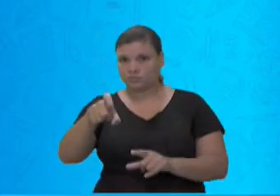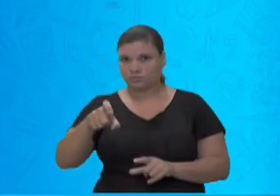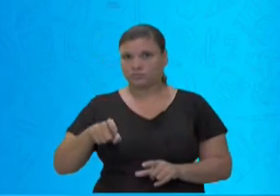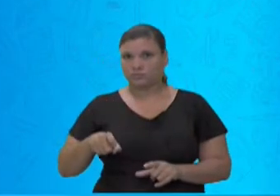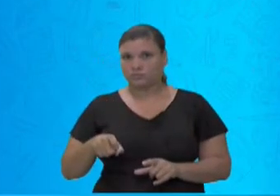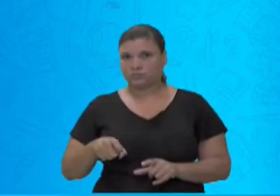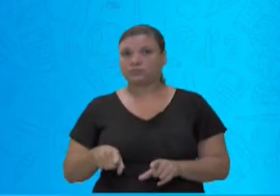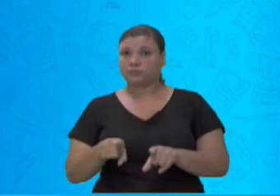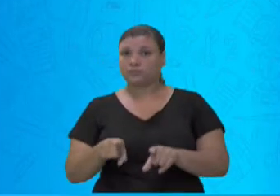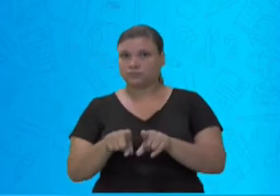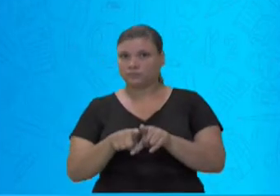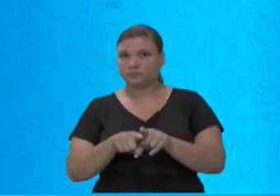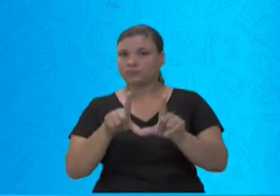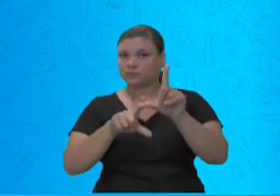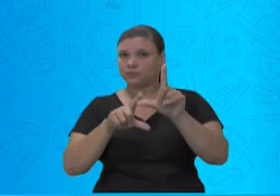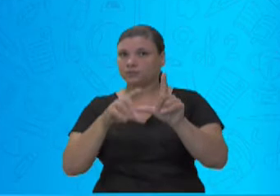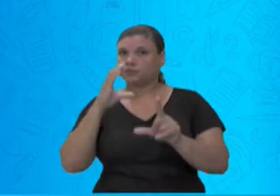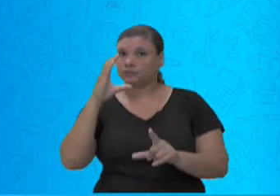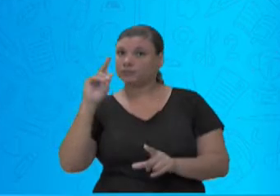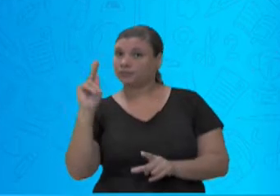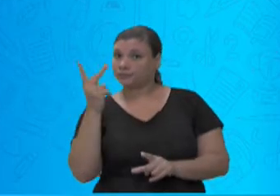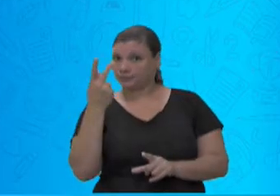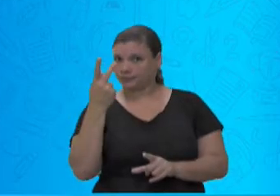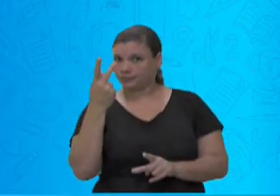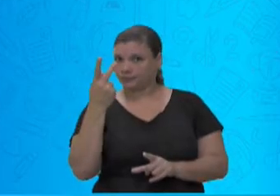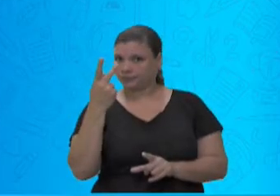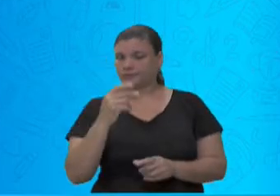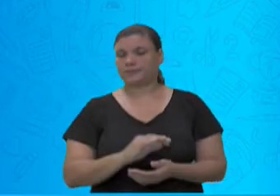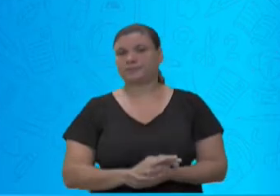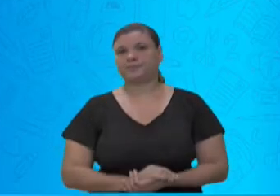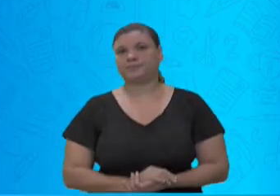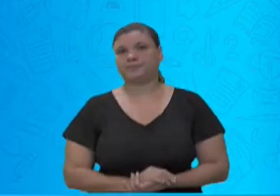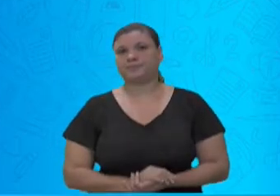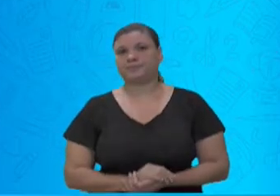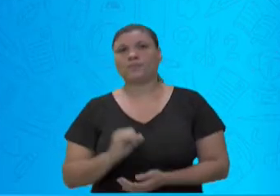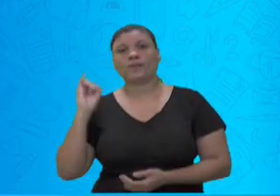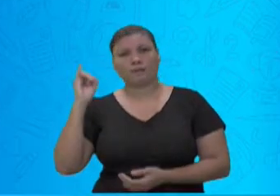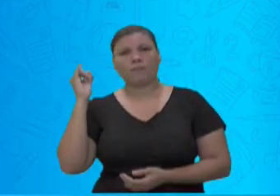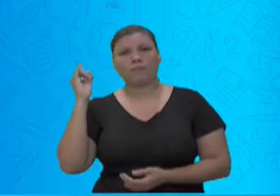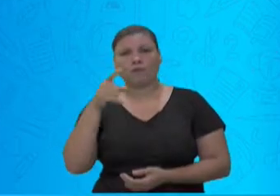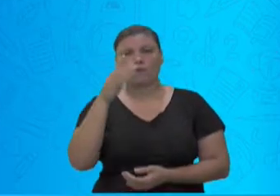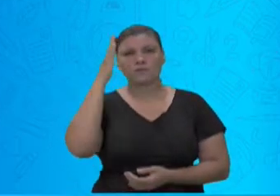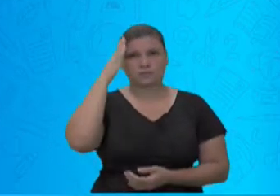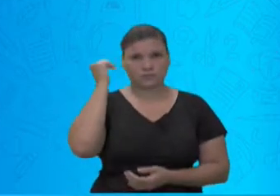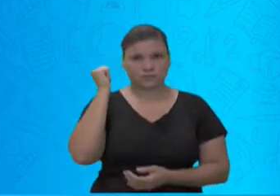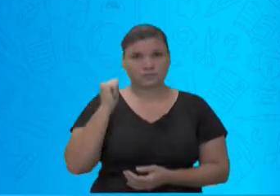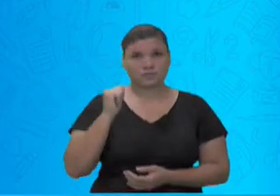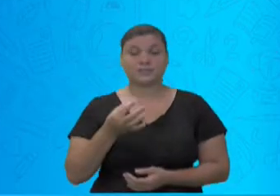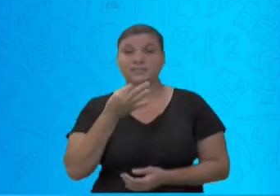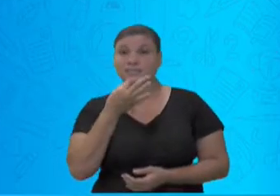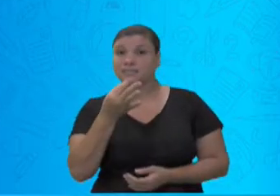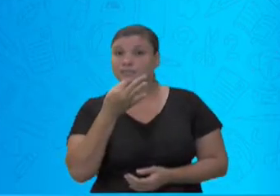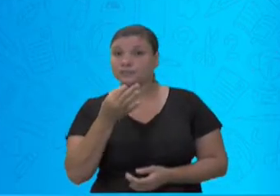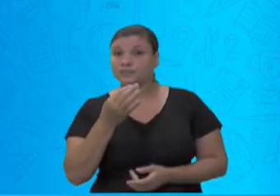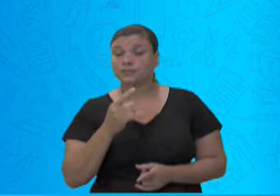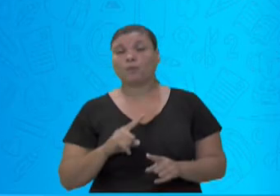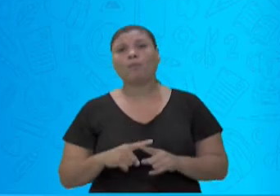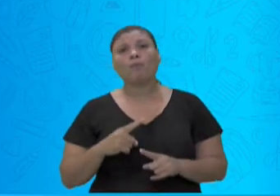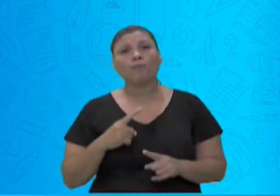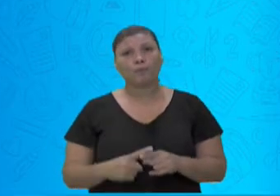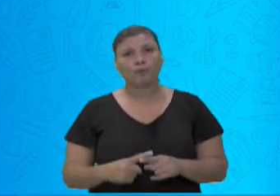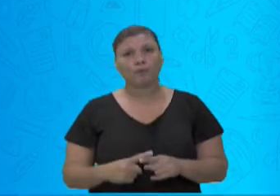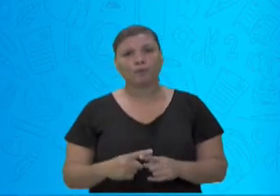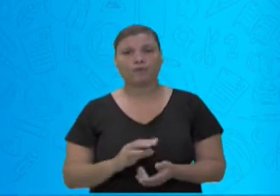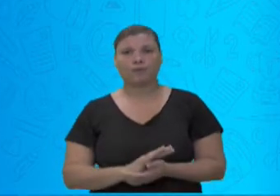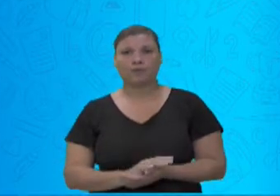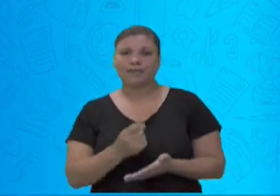Vale ressaltar que é muito importante dizermos que serão dicas, porque na verdade a